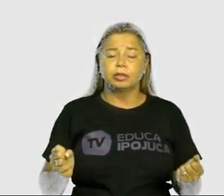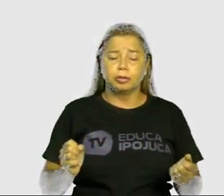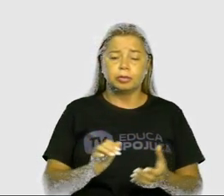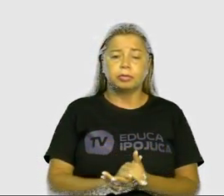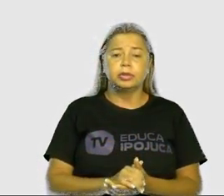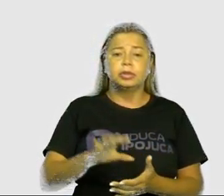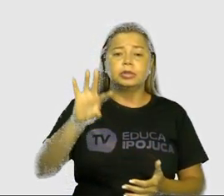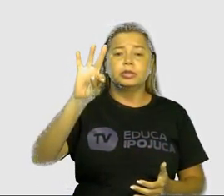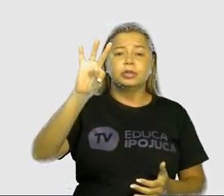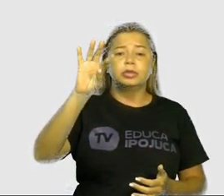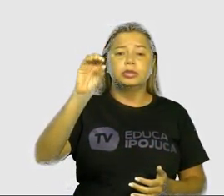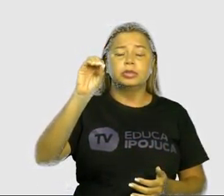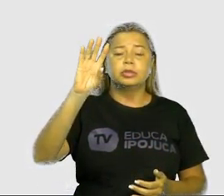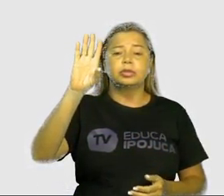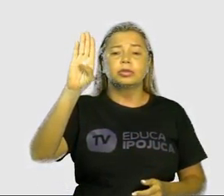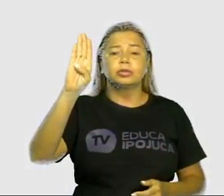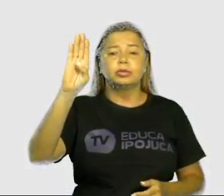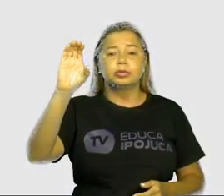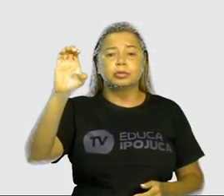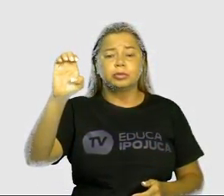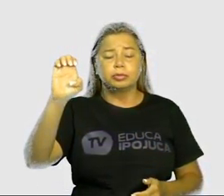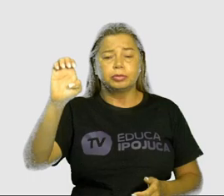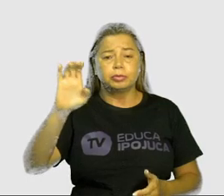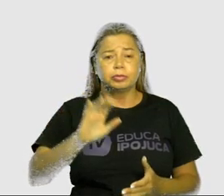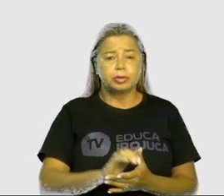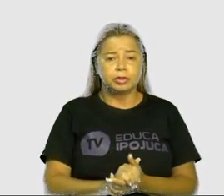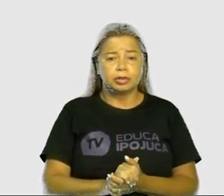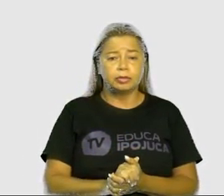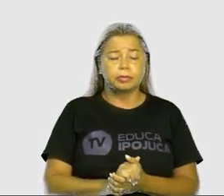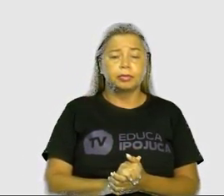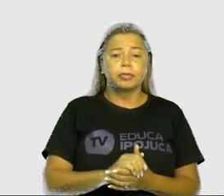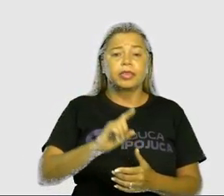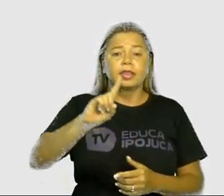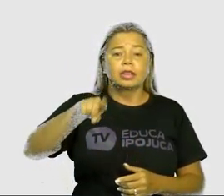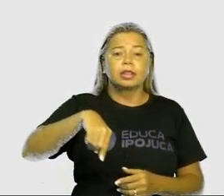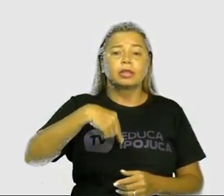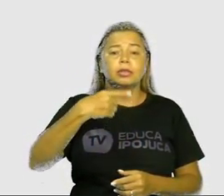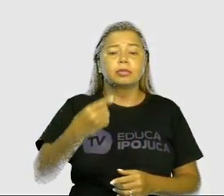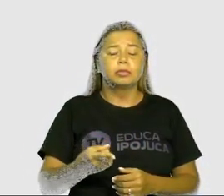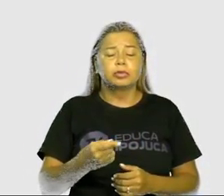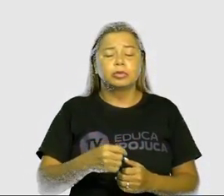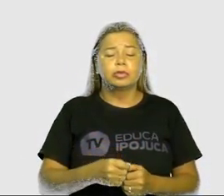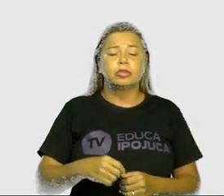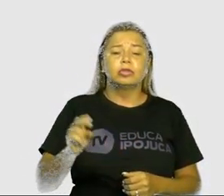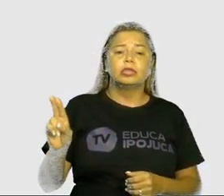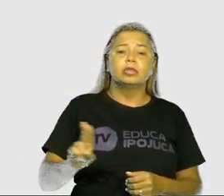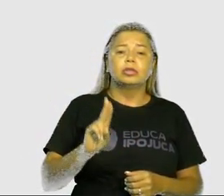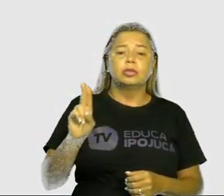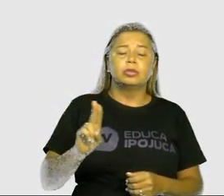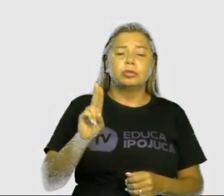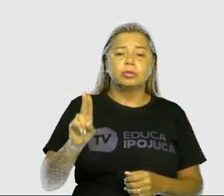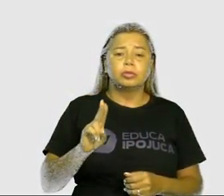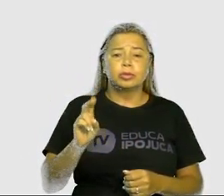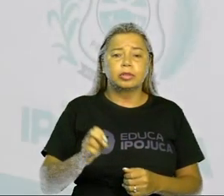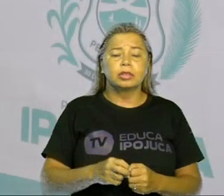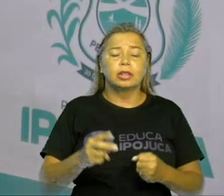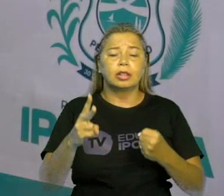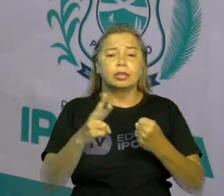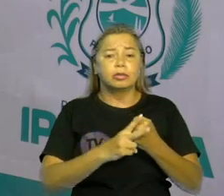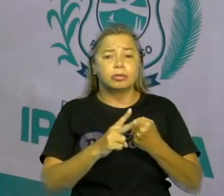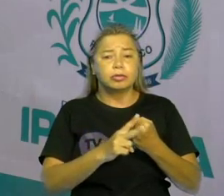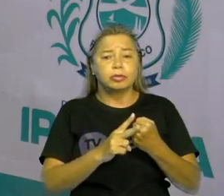ou o hora depois nós vamos somar com o gol encho mais o verbo no infinitivo